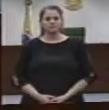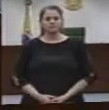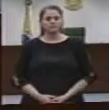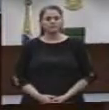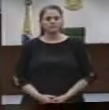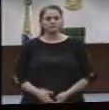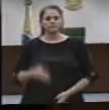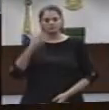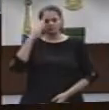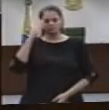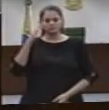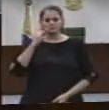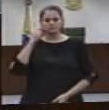deputado Carlos minc E aí